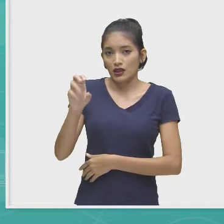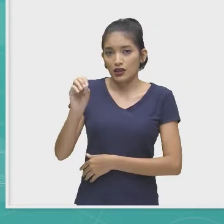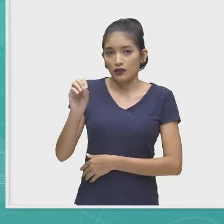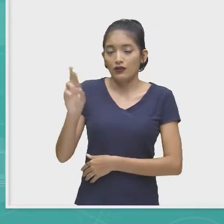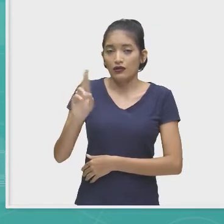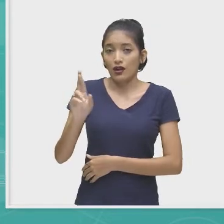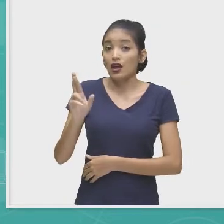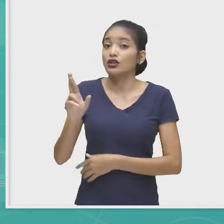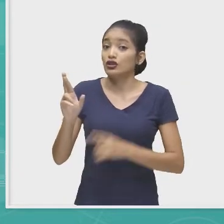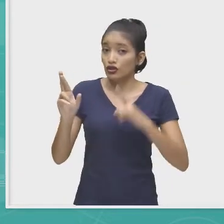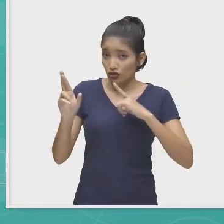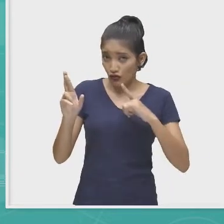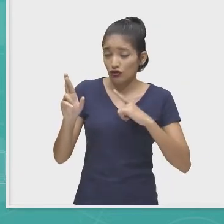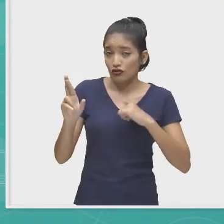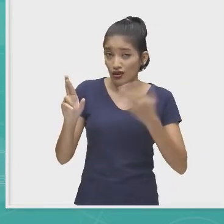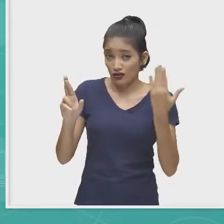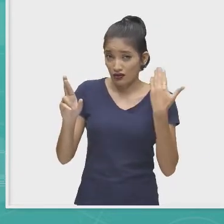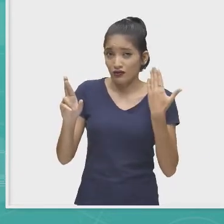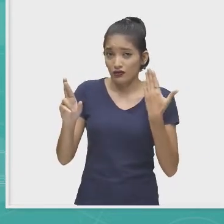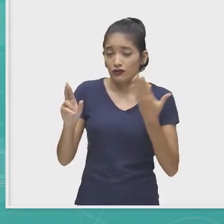eu possuía